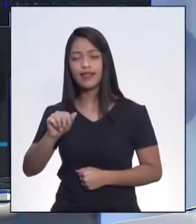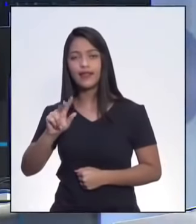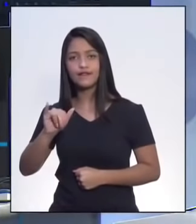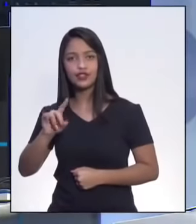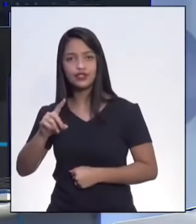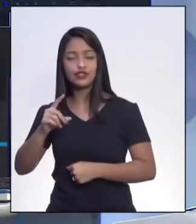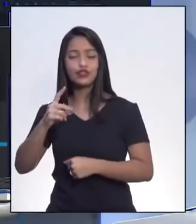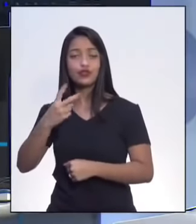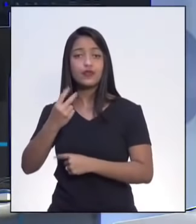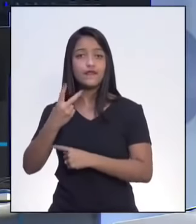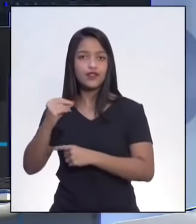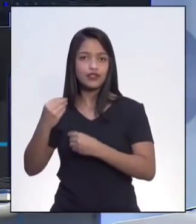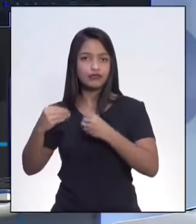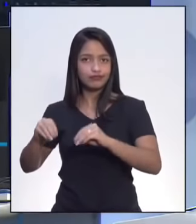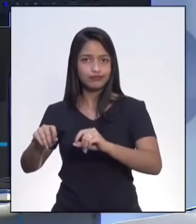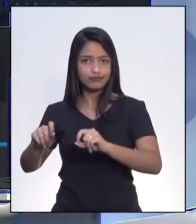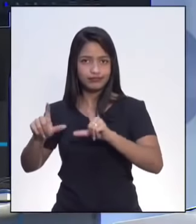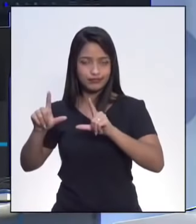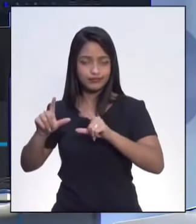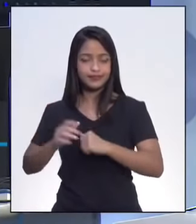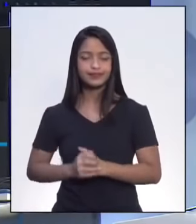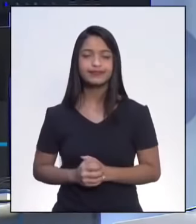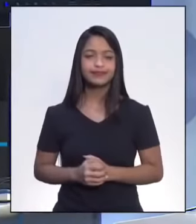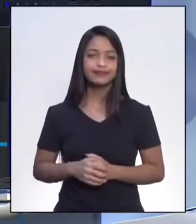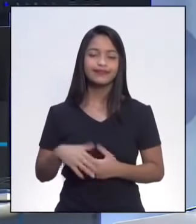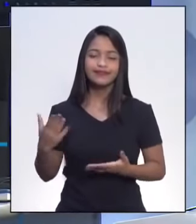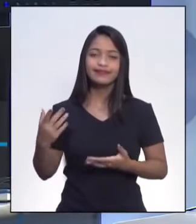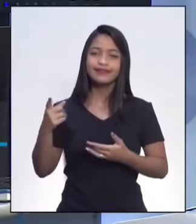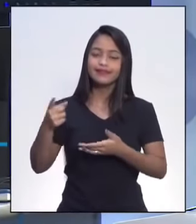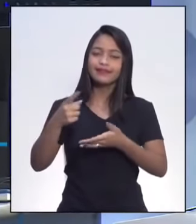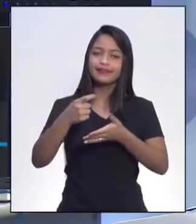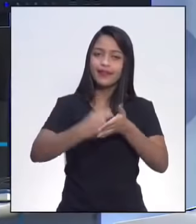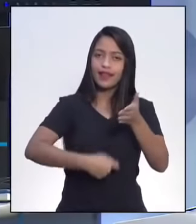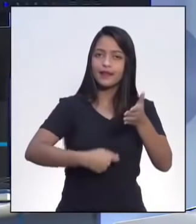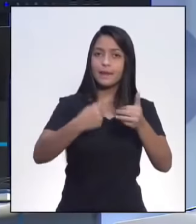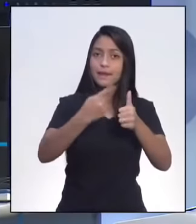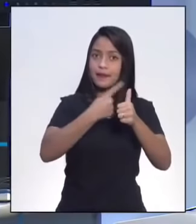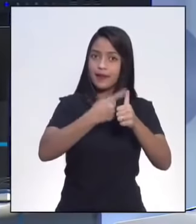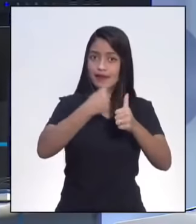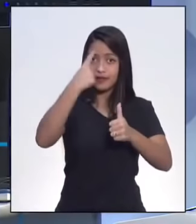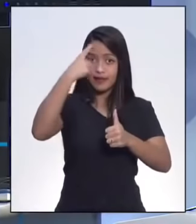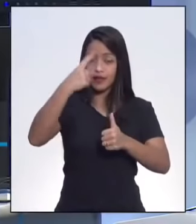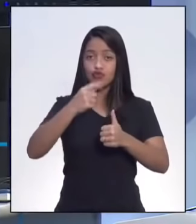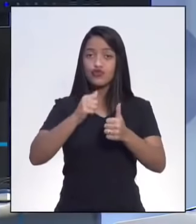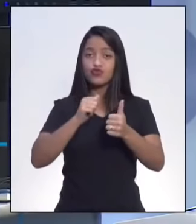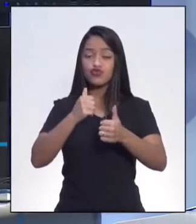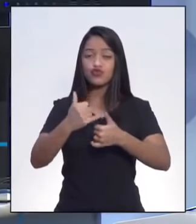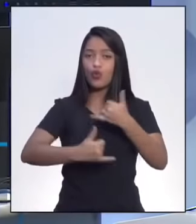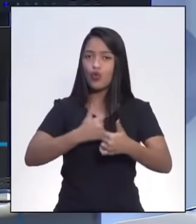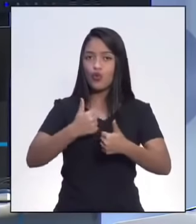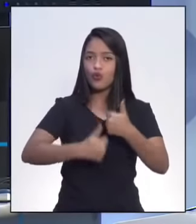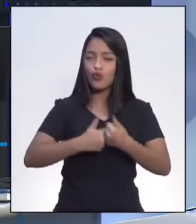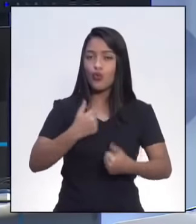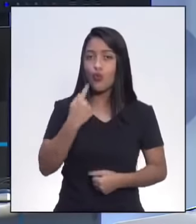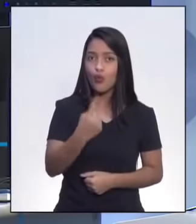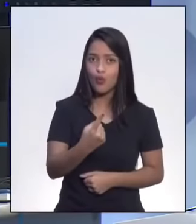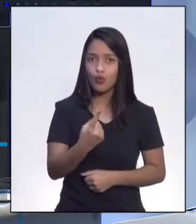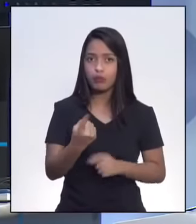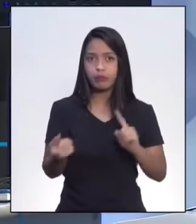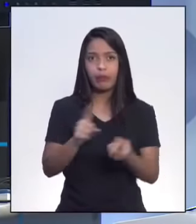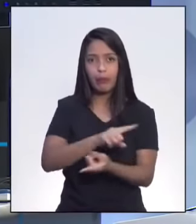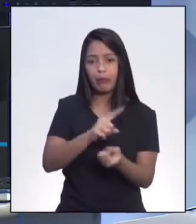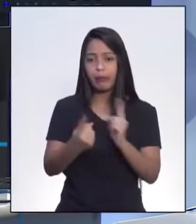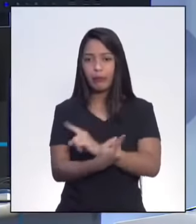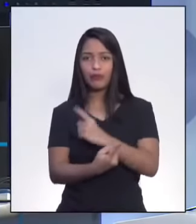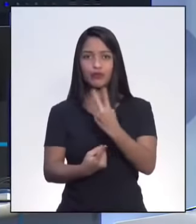Ok, então esse era o primeiro. Lembramos aí do primeiro, um jogo, 2 viradas. Era notícia. A gente trabalhou que gênero textual era